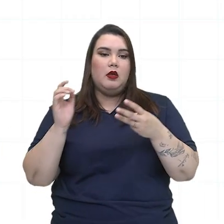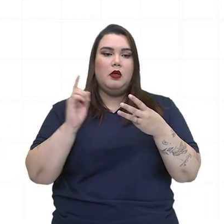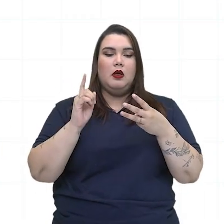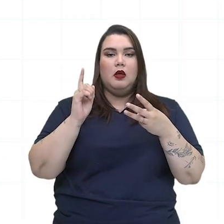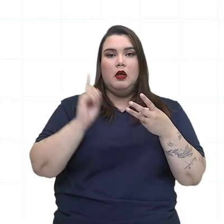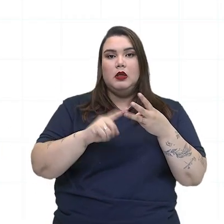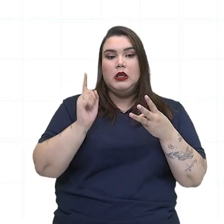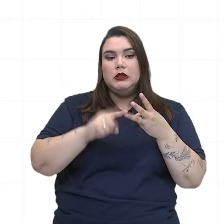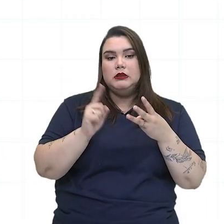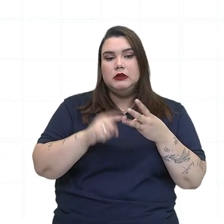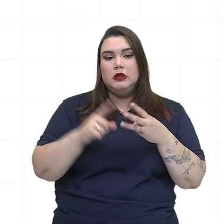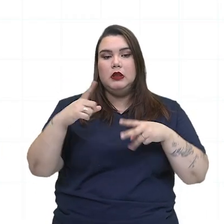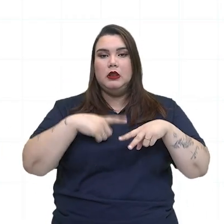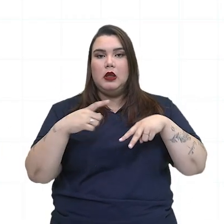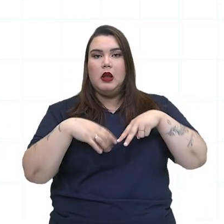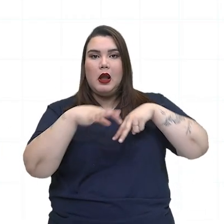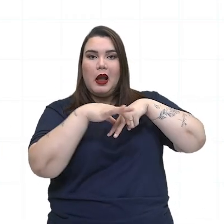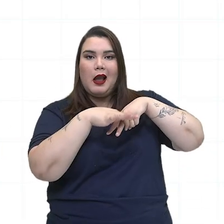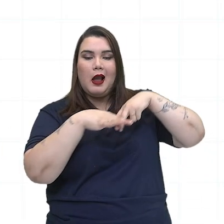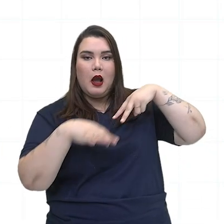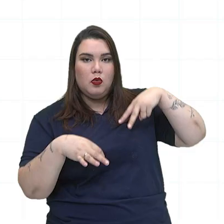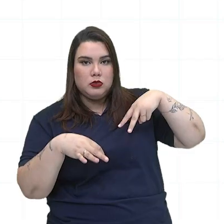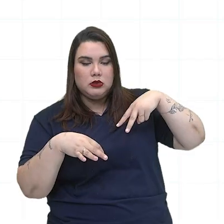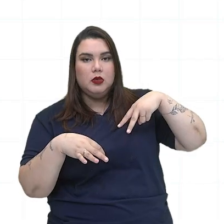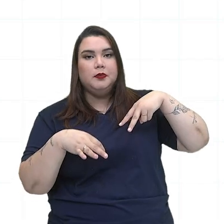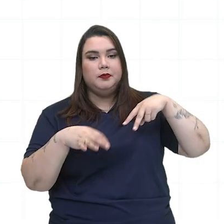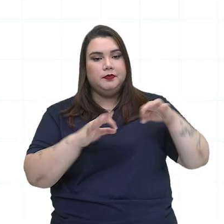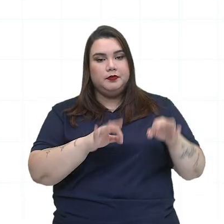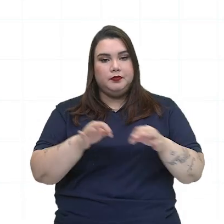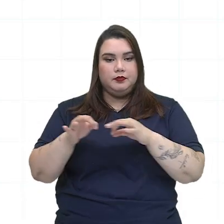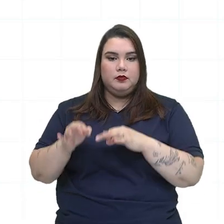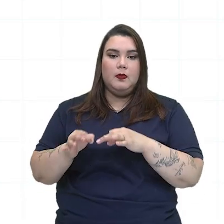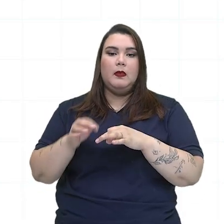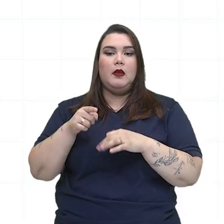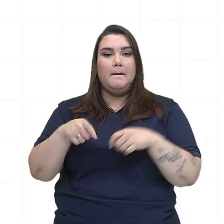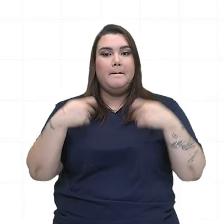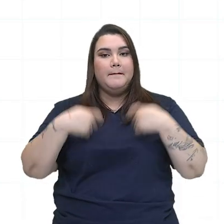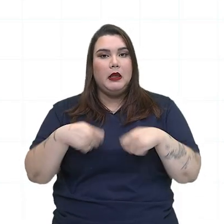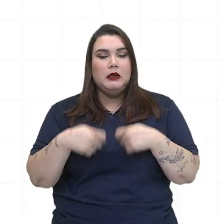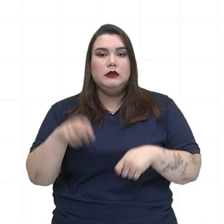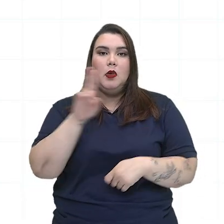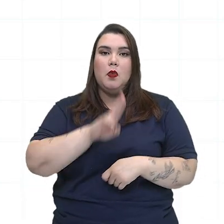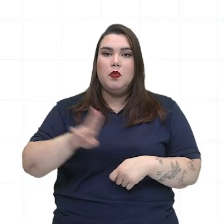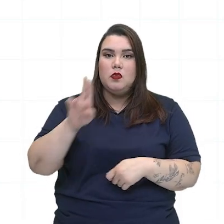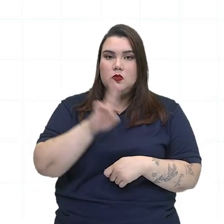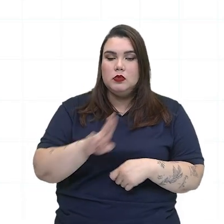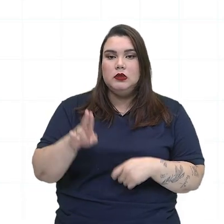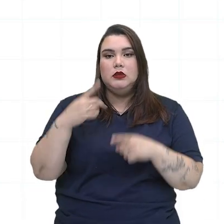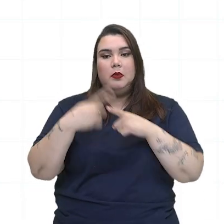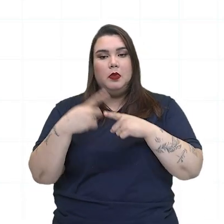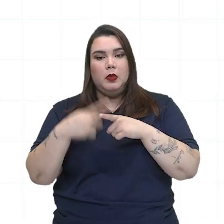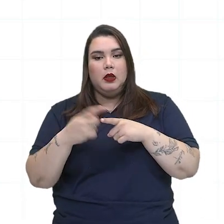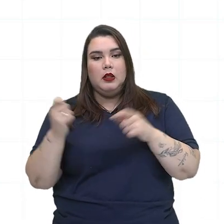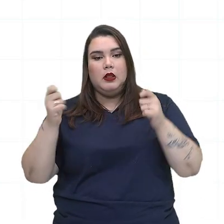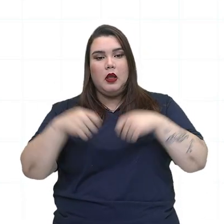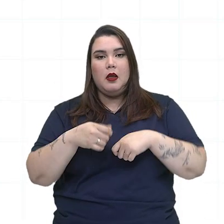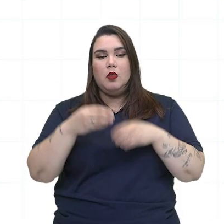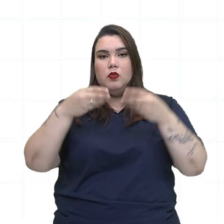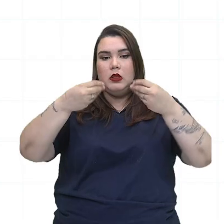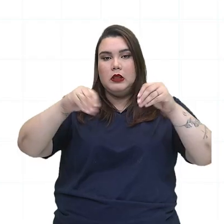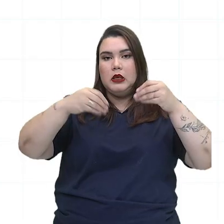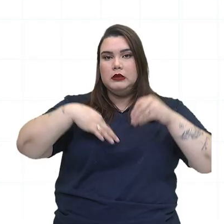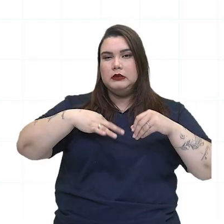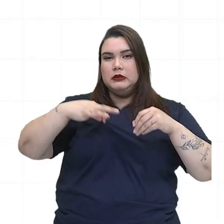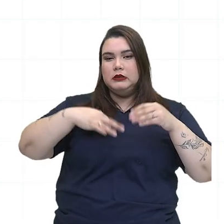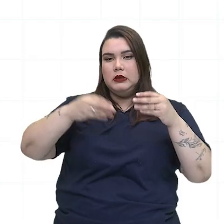temos aí a presença das calças, que são especiais, né? Tem um tecido diferenciado, elas têm que